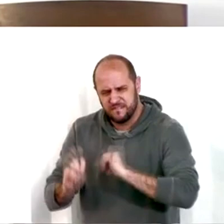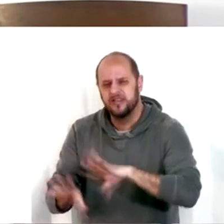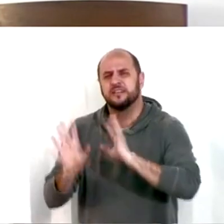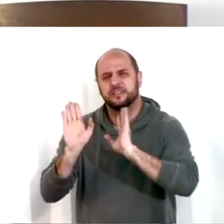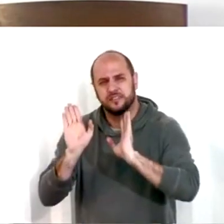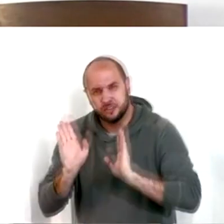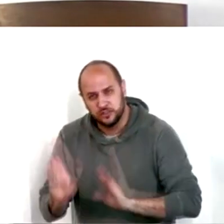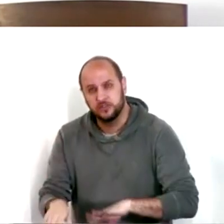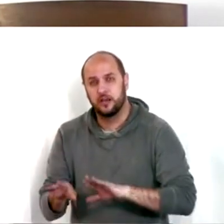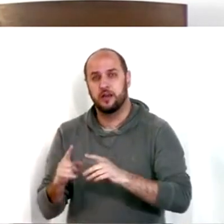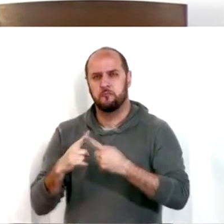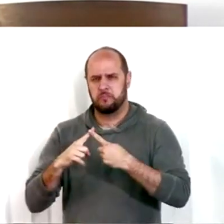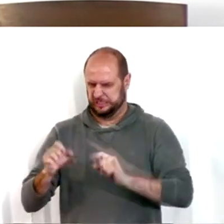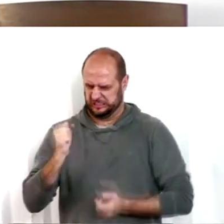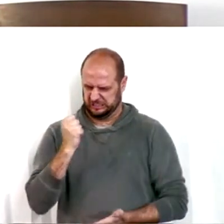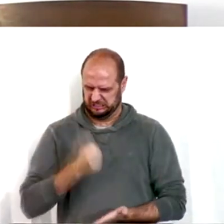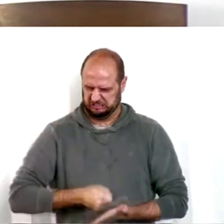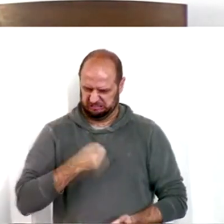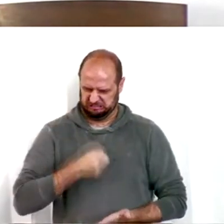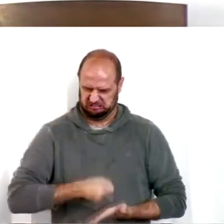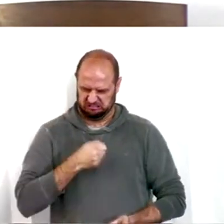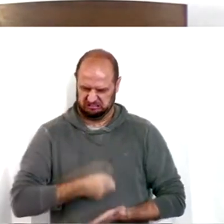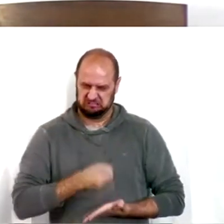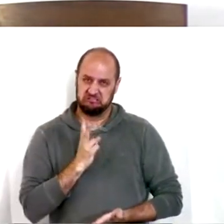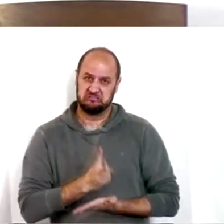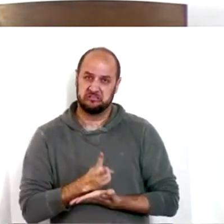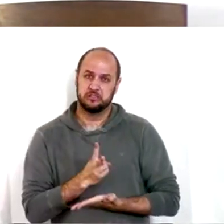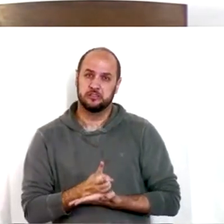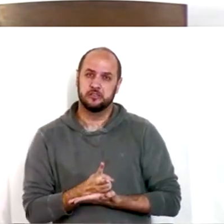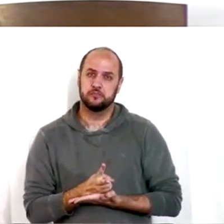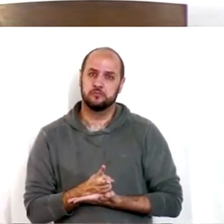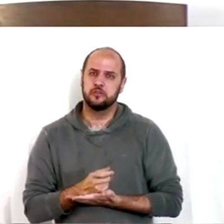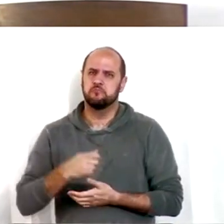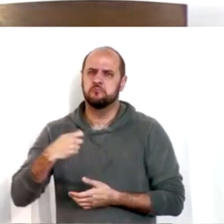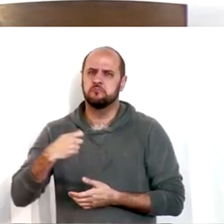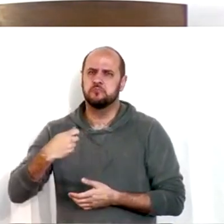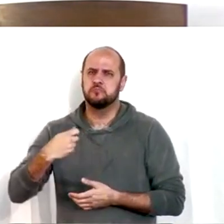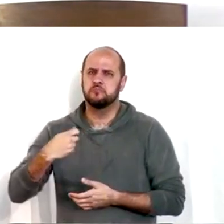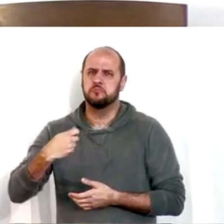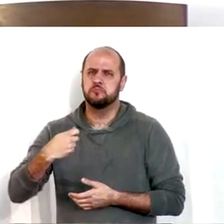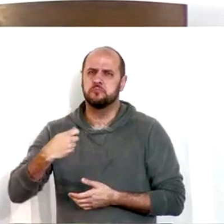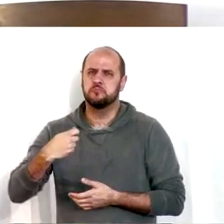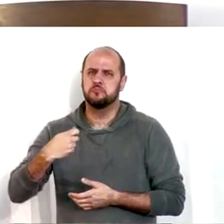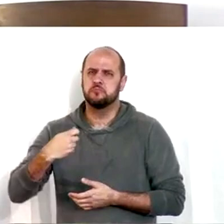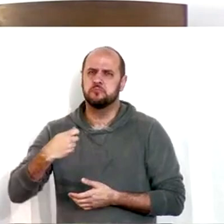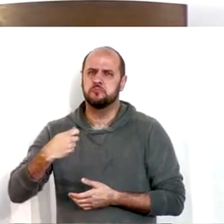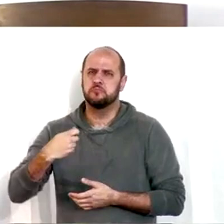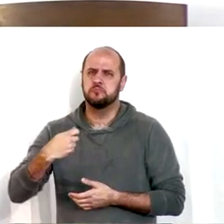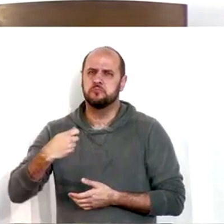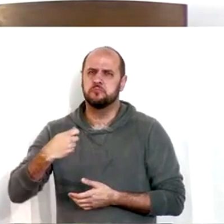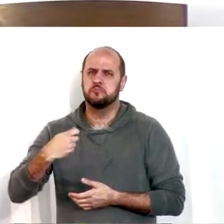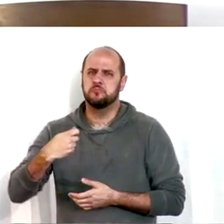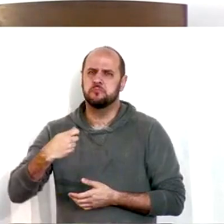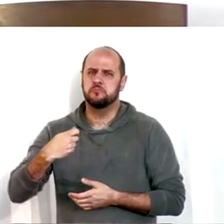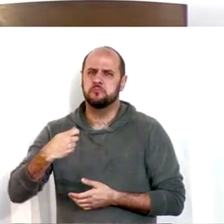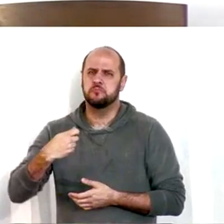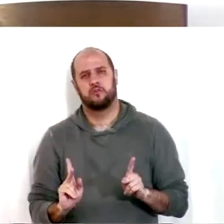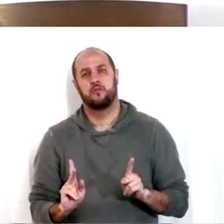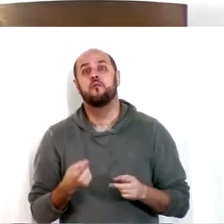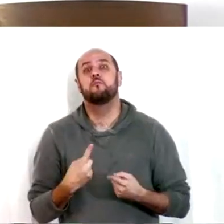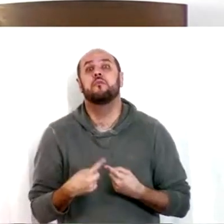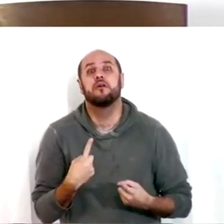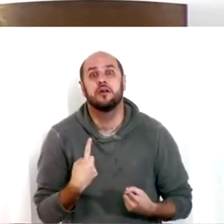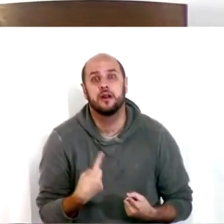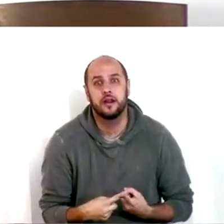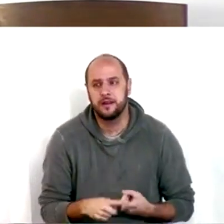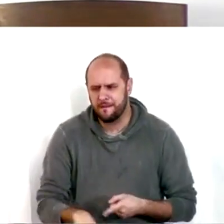ensinados, instruídos, mas se mantinham rebeldes, deveriam ser eliminados do meio do povo, porque